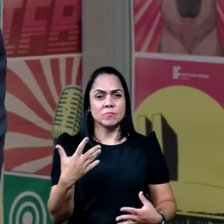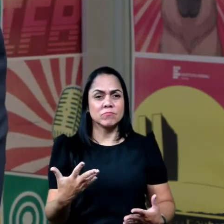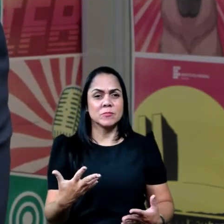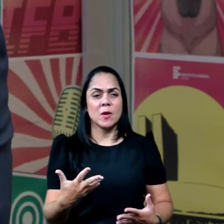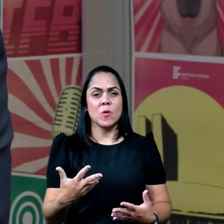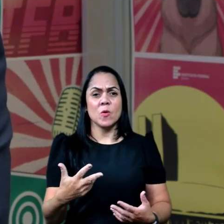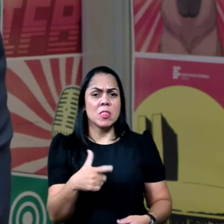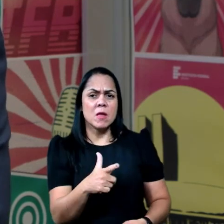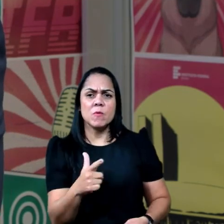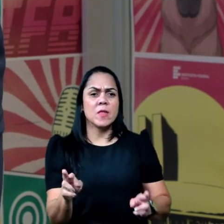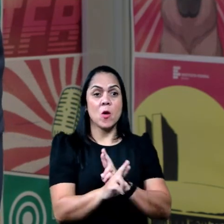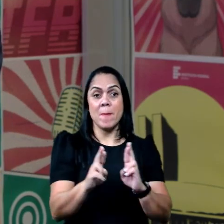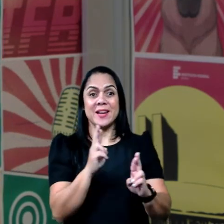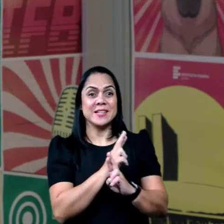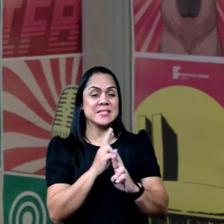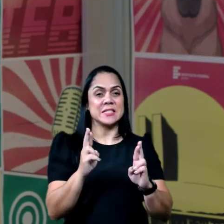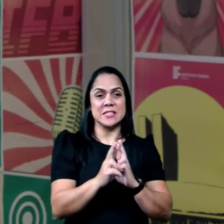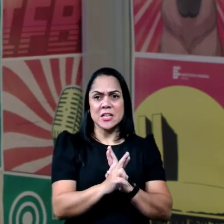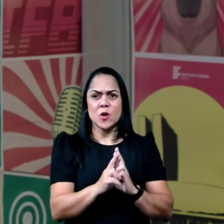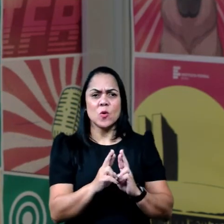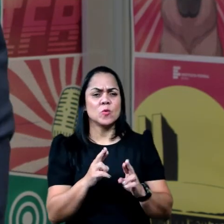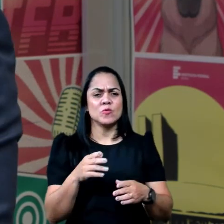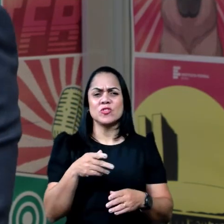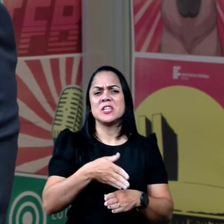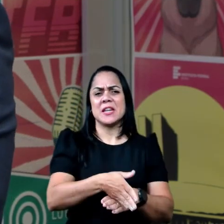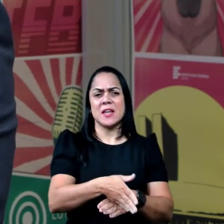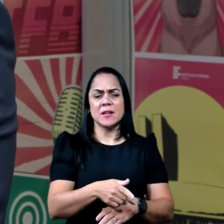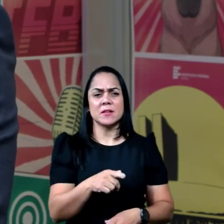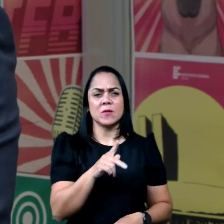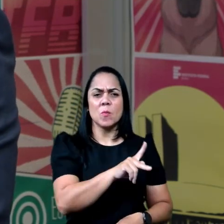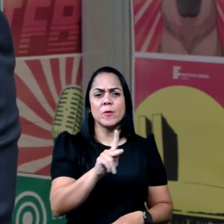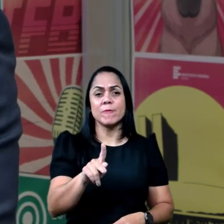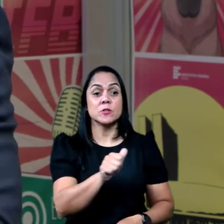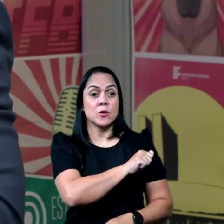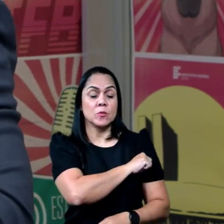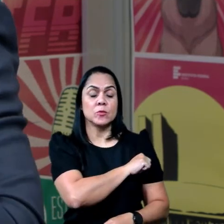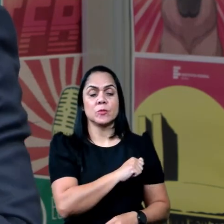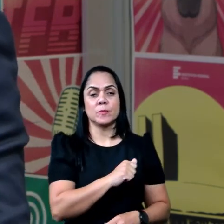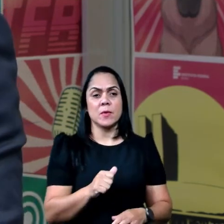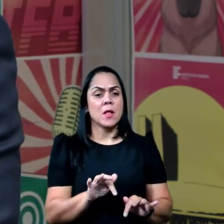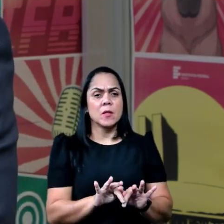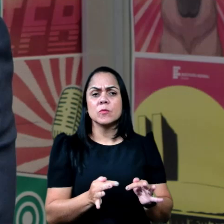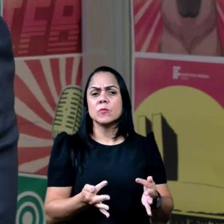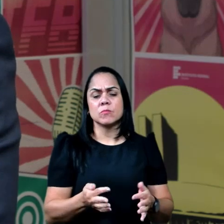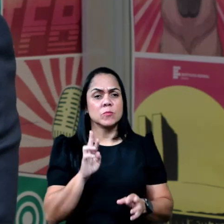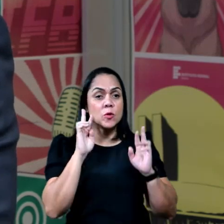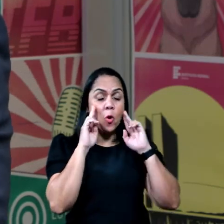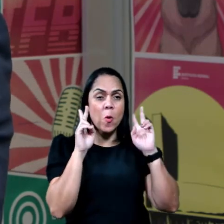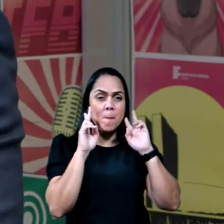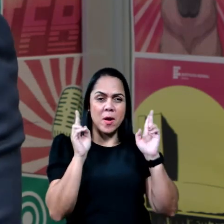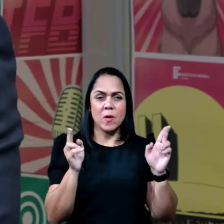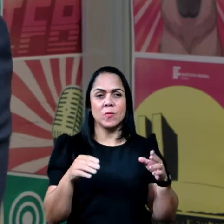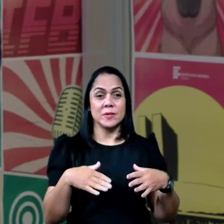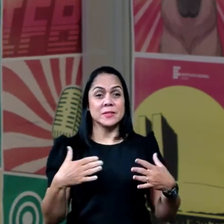uma relação direta com as aulas que ele dá. Seria uma relação comum. Aí teríamos outras infrações